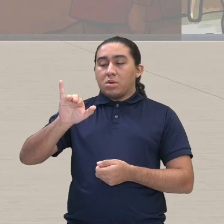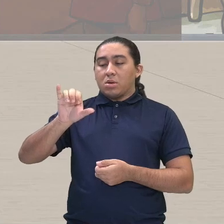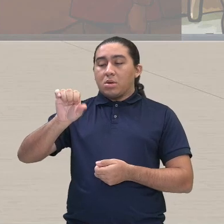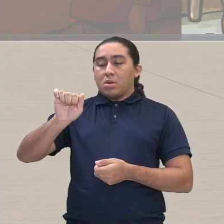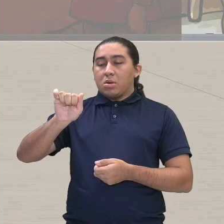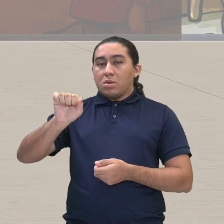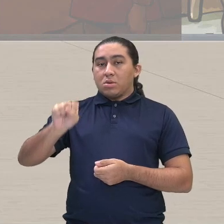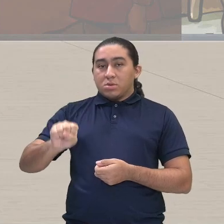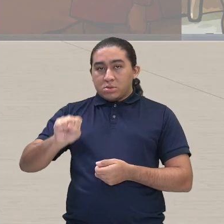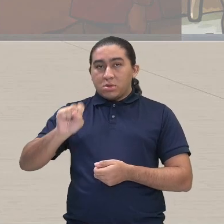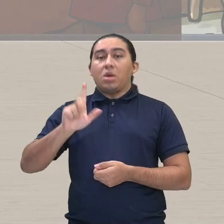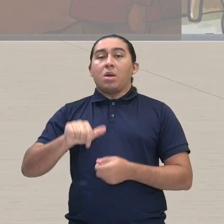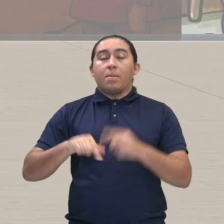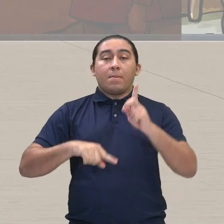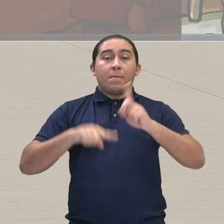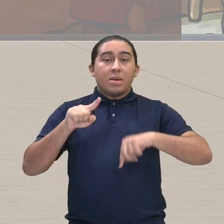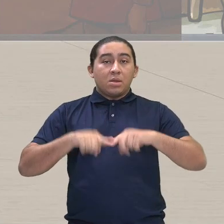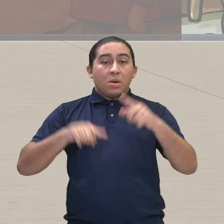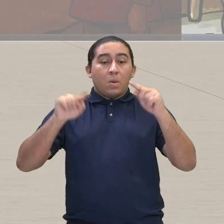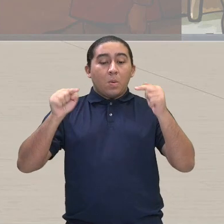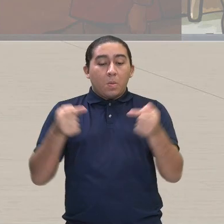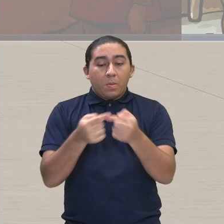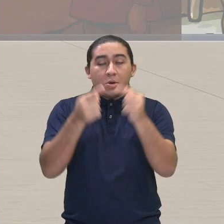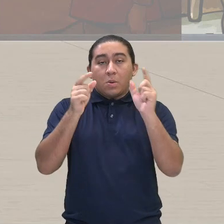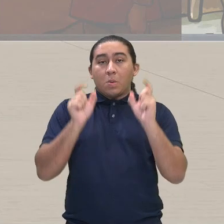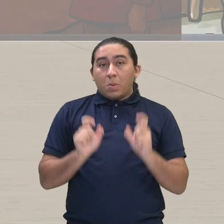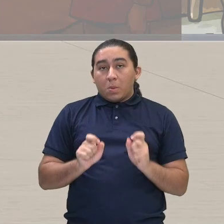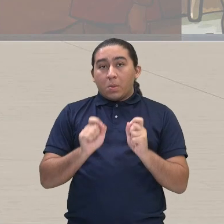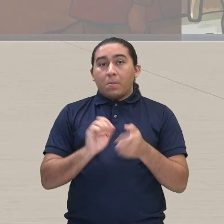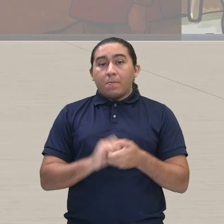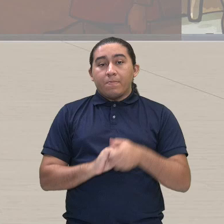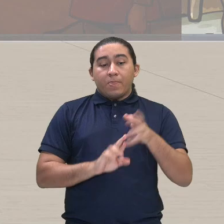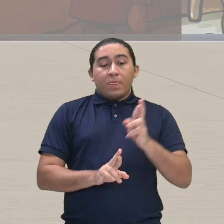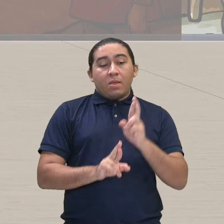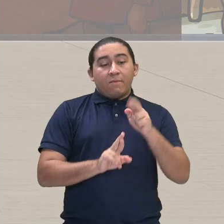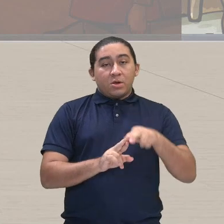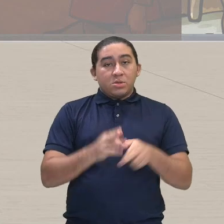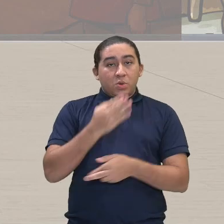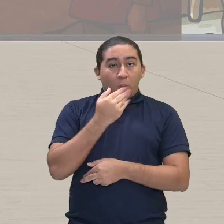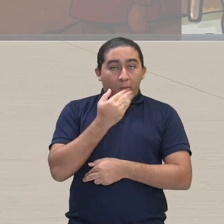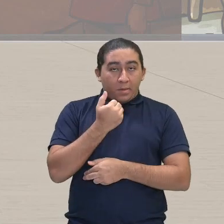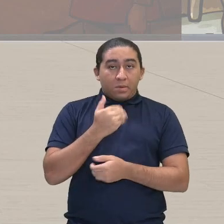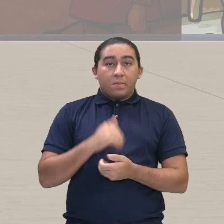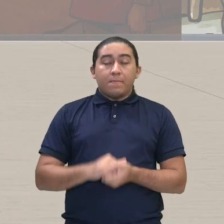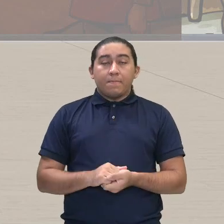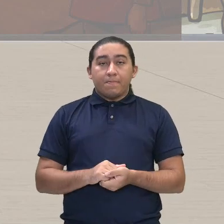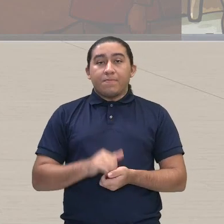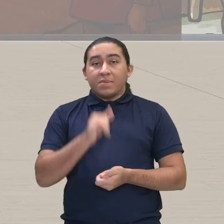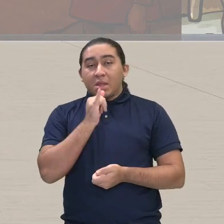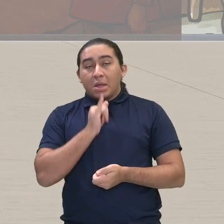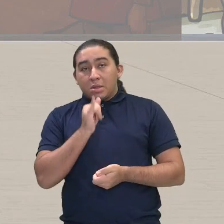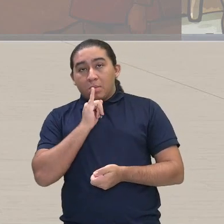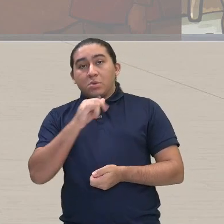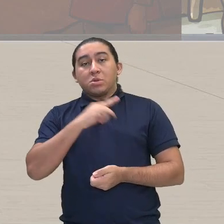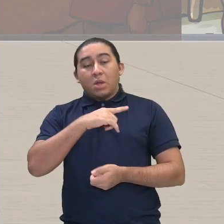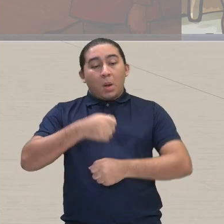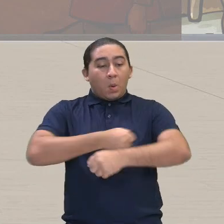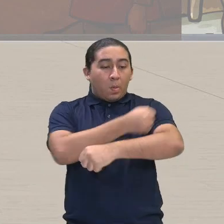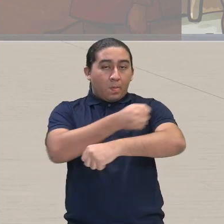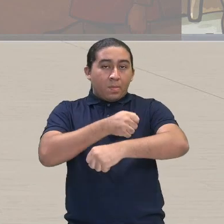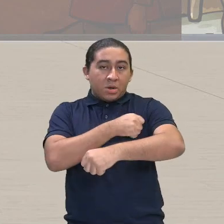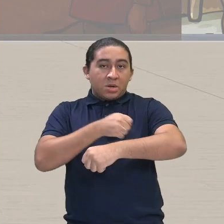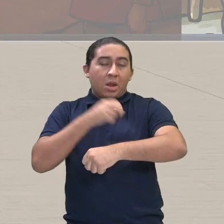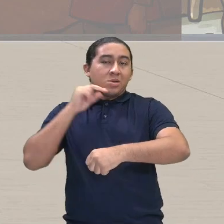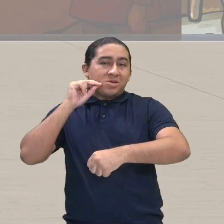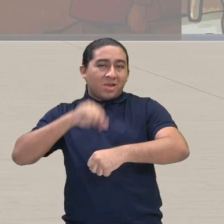eram produtos ligados principalmente à questão da alimentação, como temperos, o sal, pimenta do